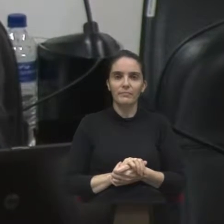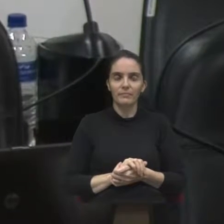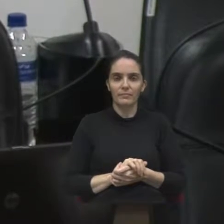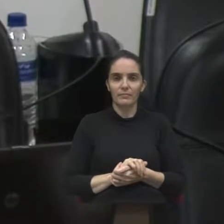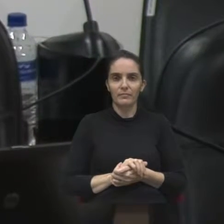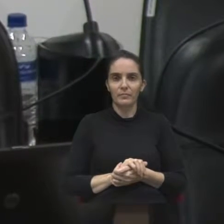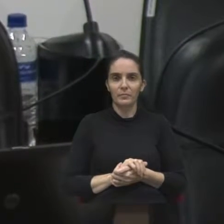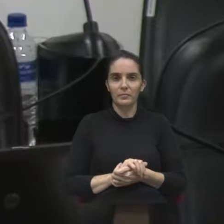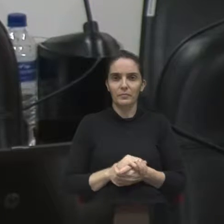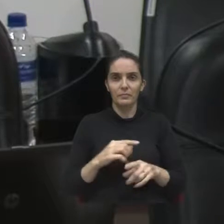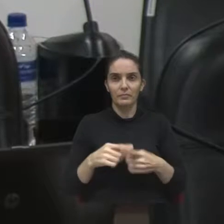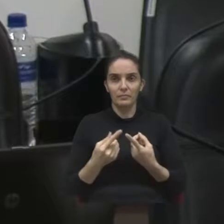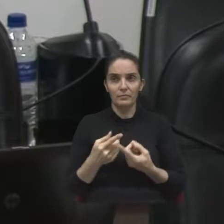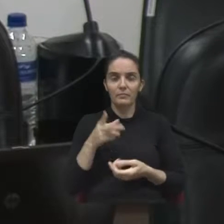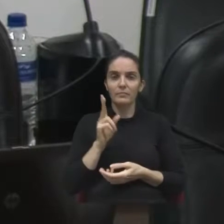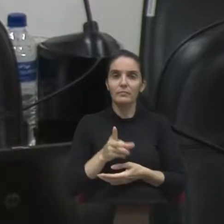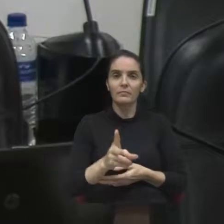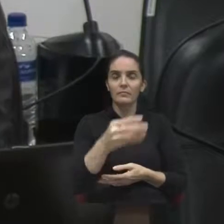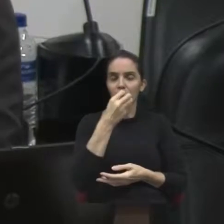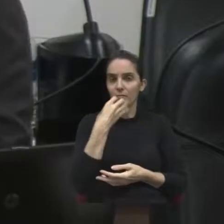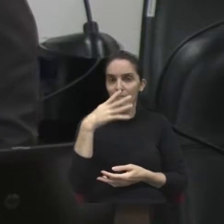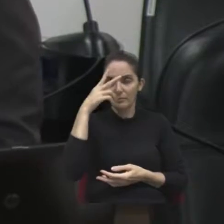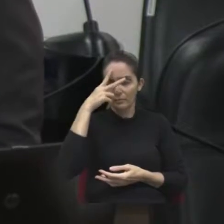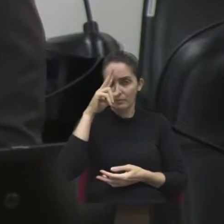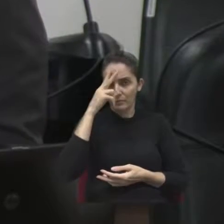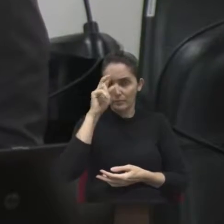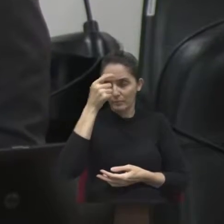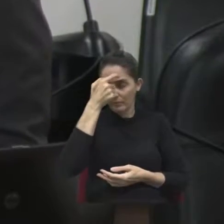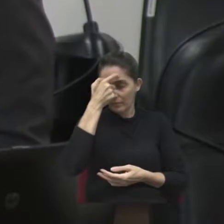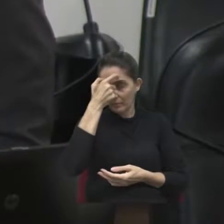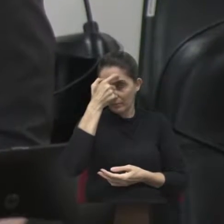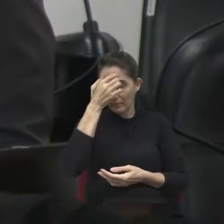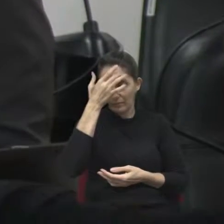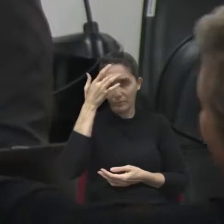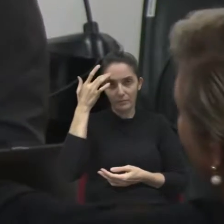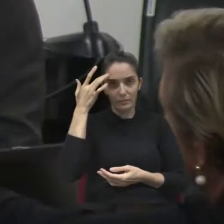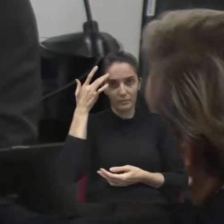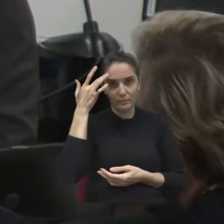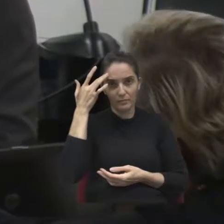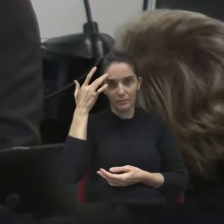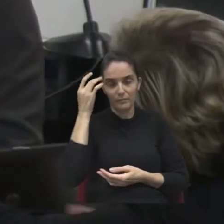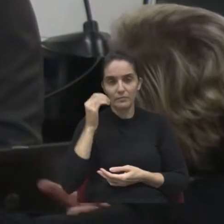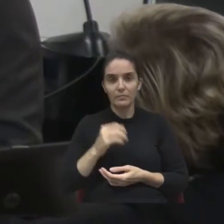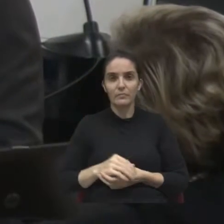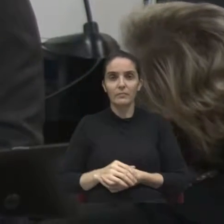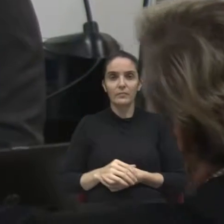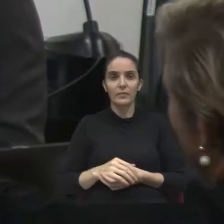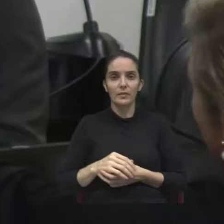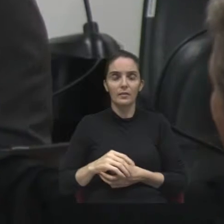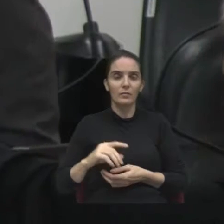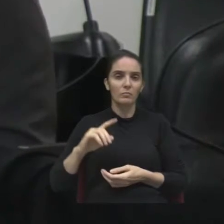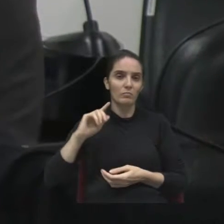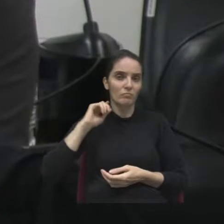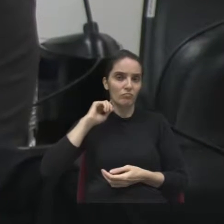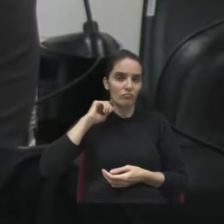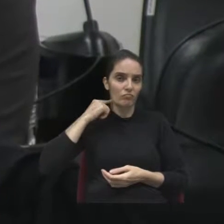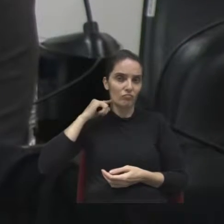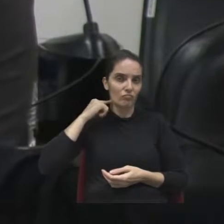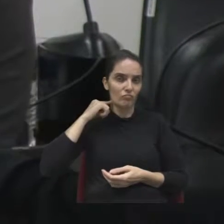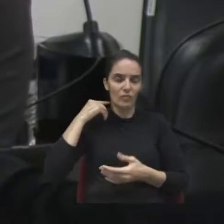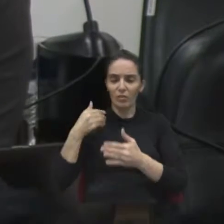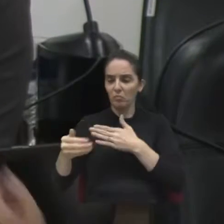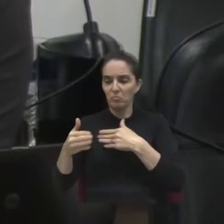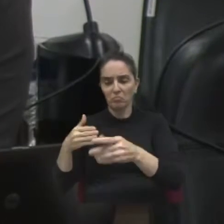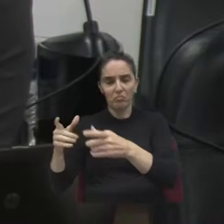sempre bom lembrar e conscientizar as pessoas e que não joguem os seus lixos em qualquer lugar.